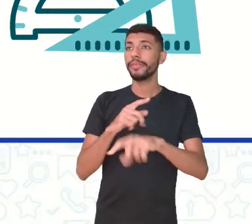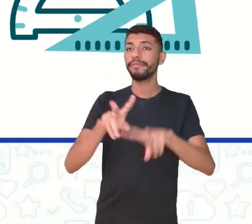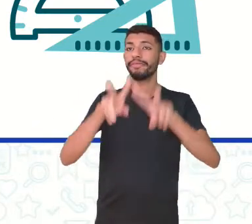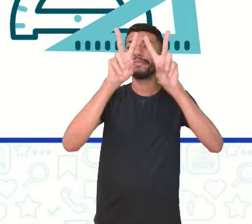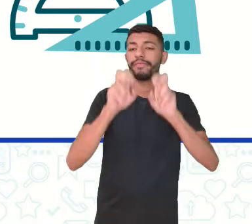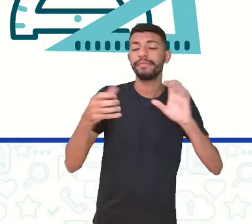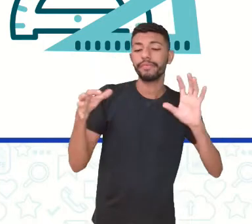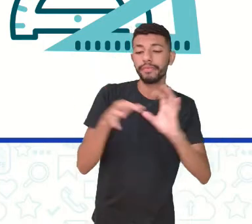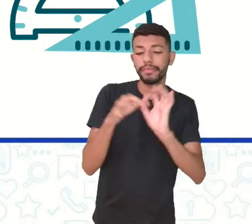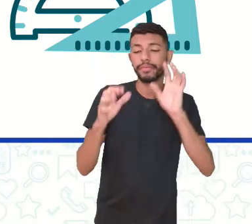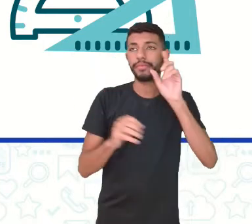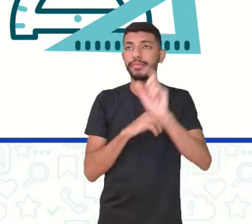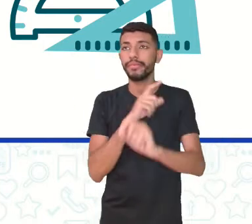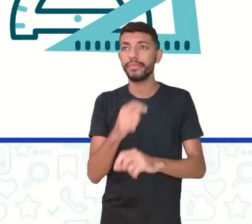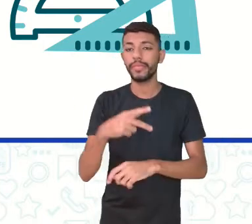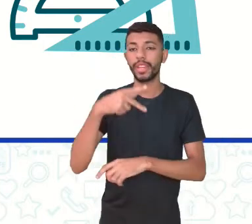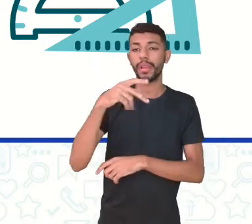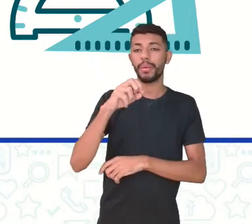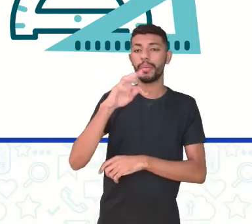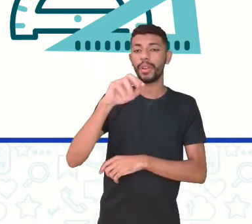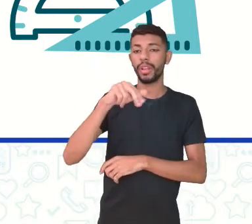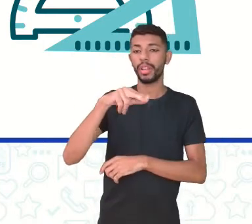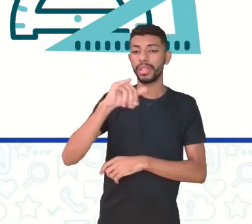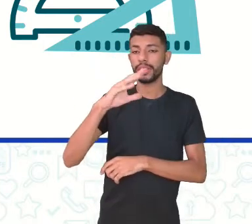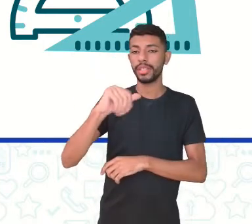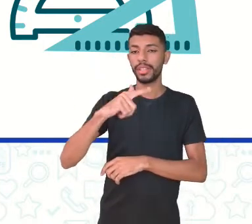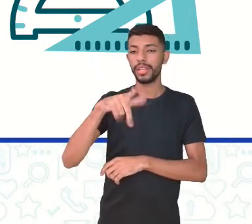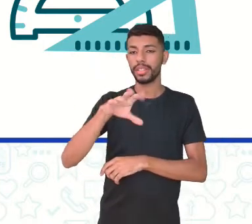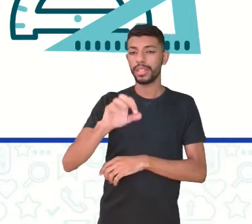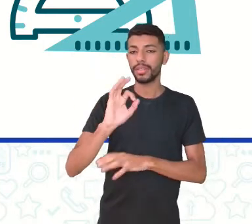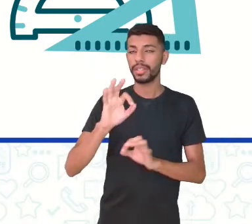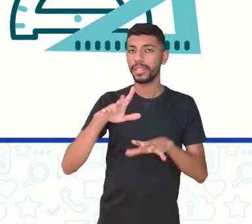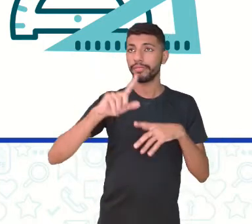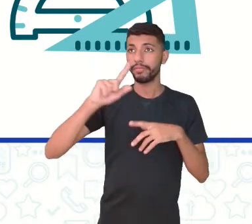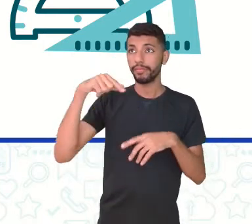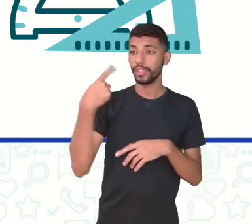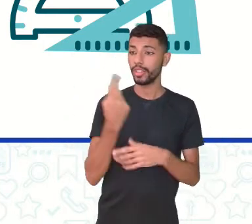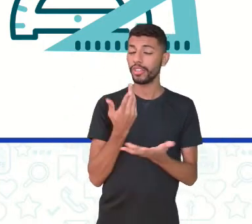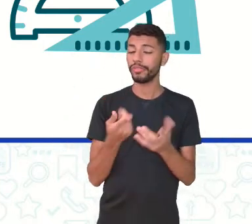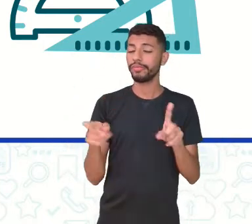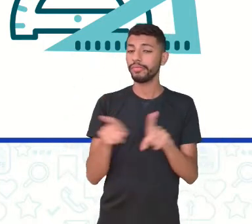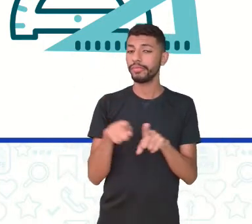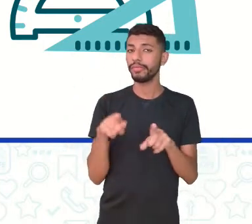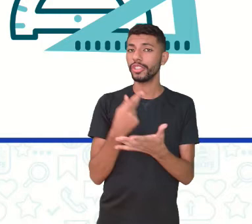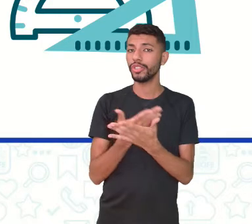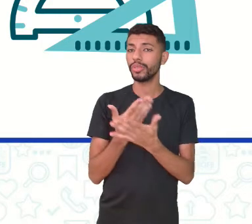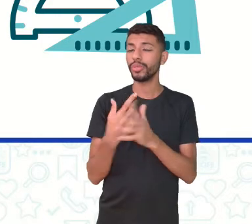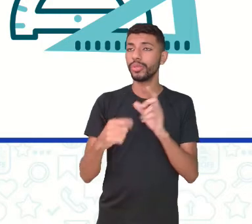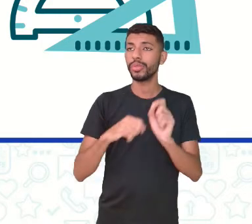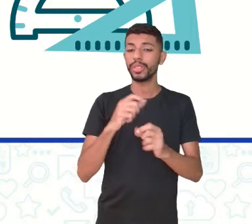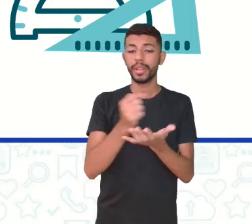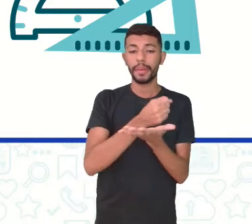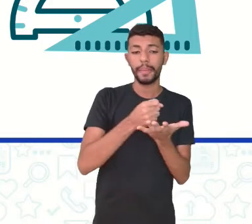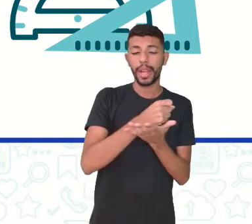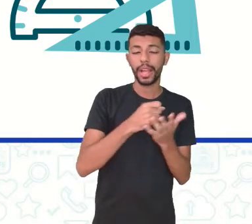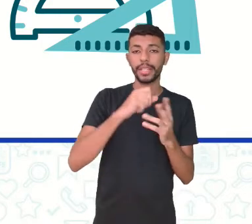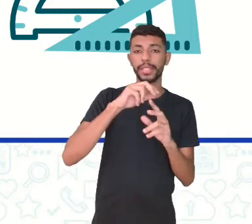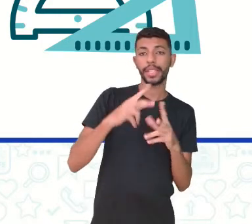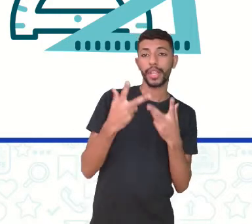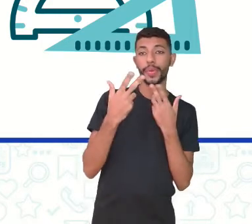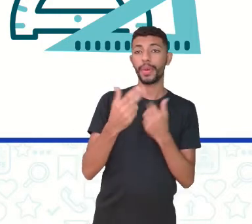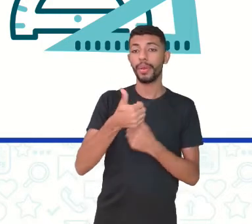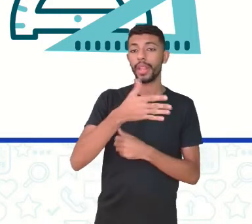em relação à potenciação. A gente viu potenciações também de bases igual a